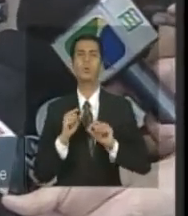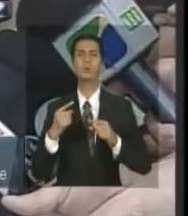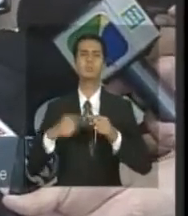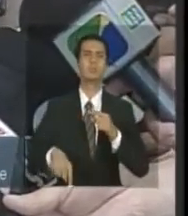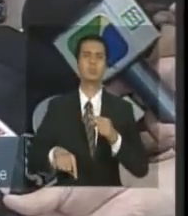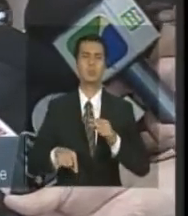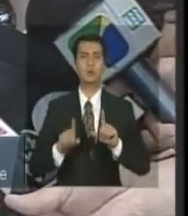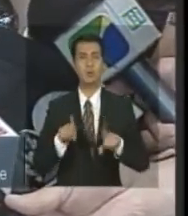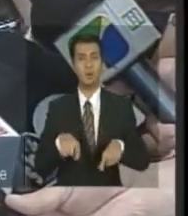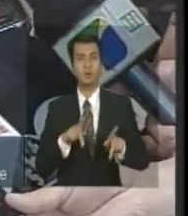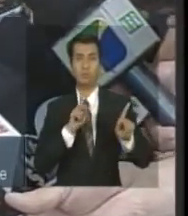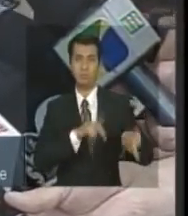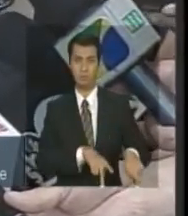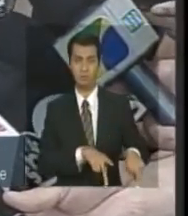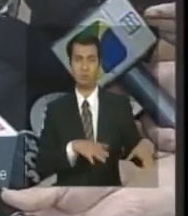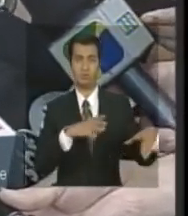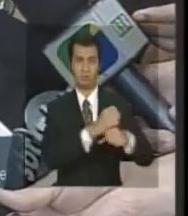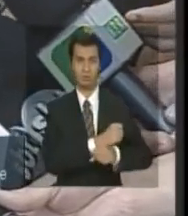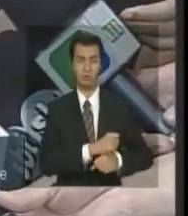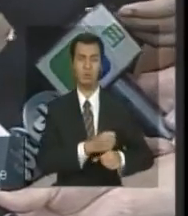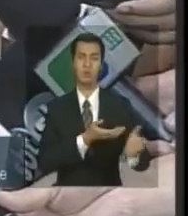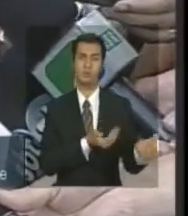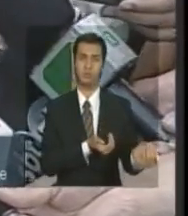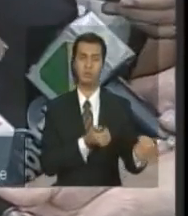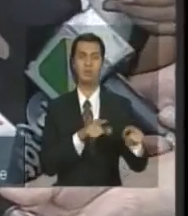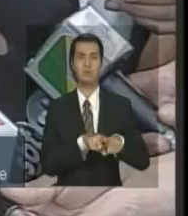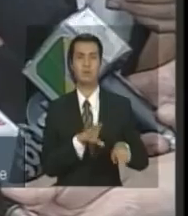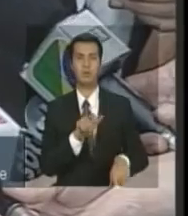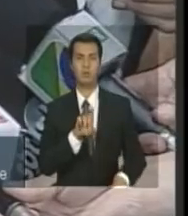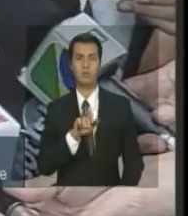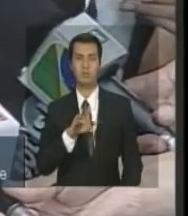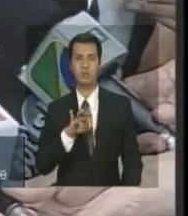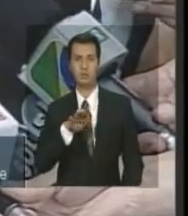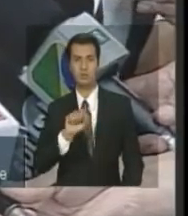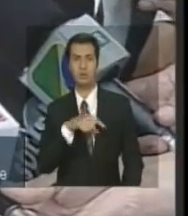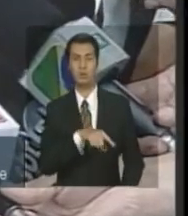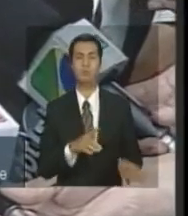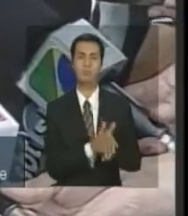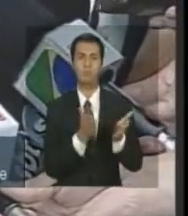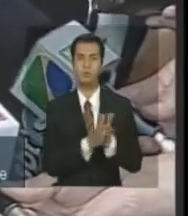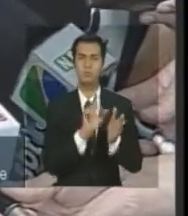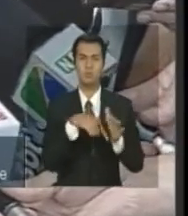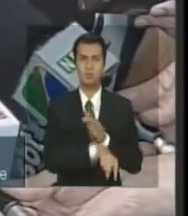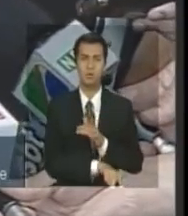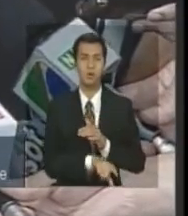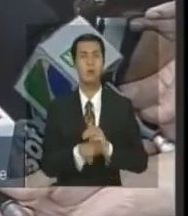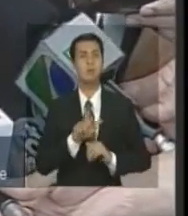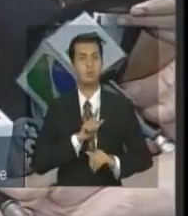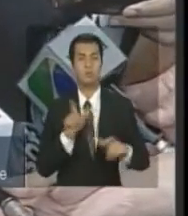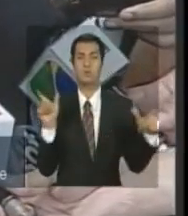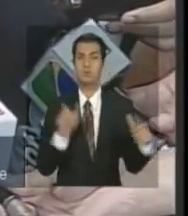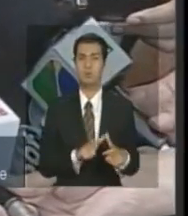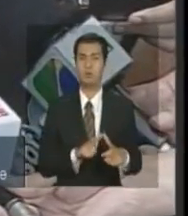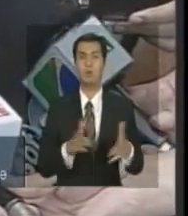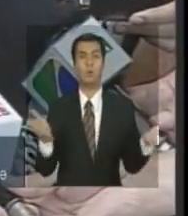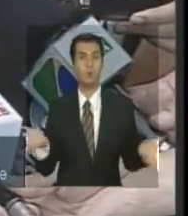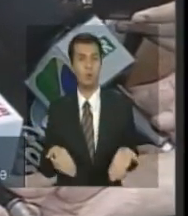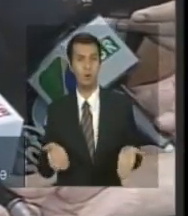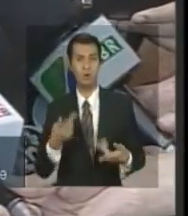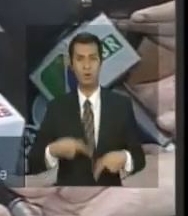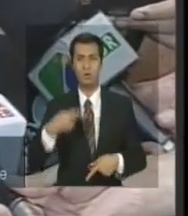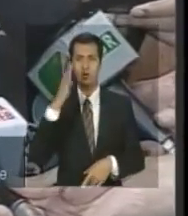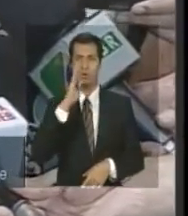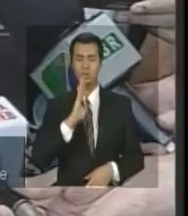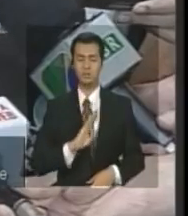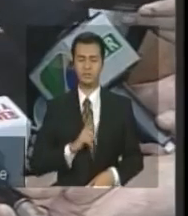de jovens, adolescentes, extremamente pobres no Brasil, caiu. Nós temos hoje menos